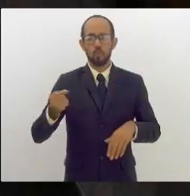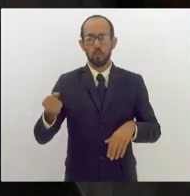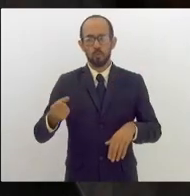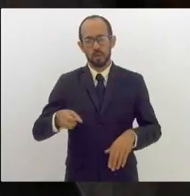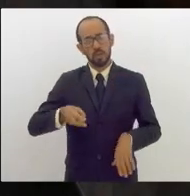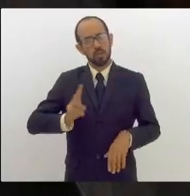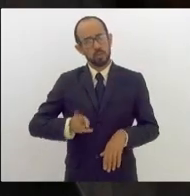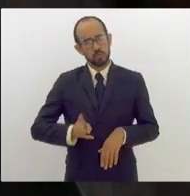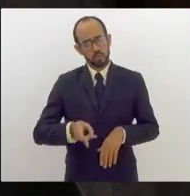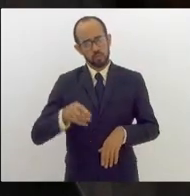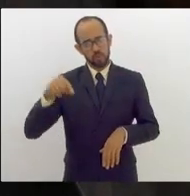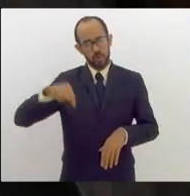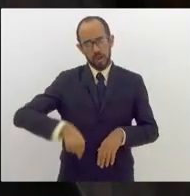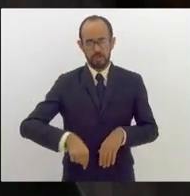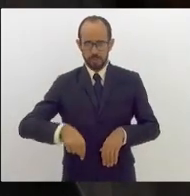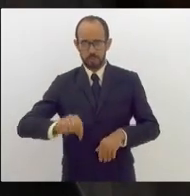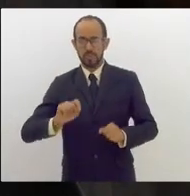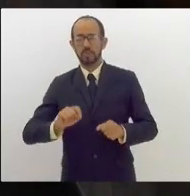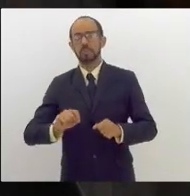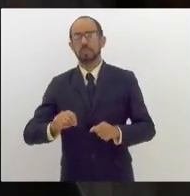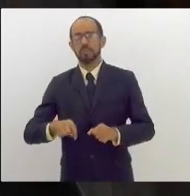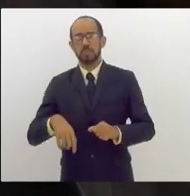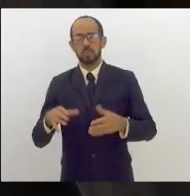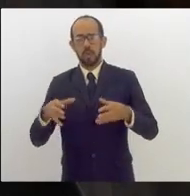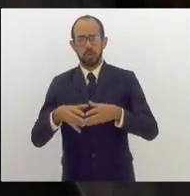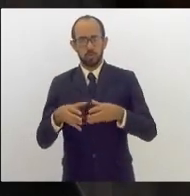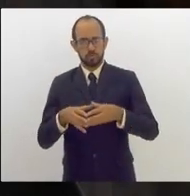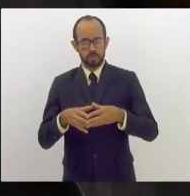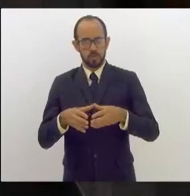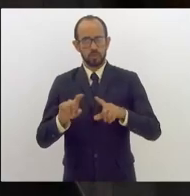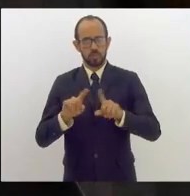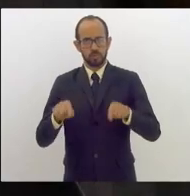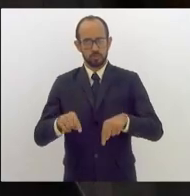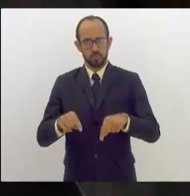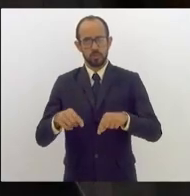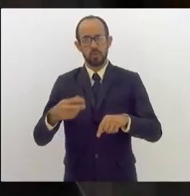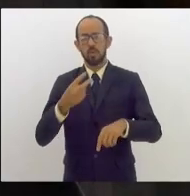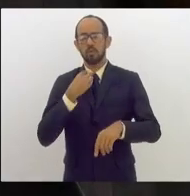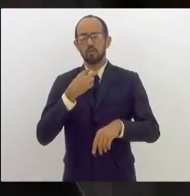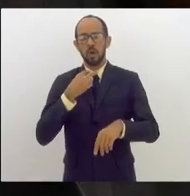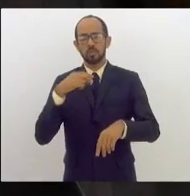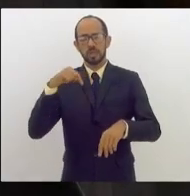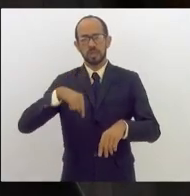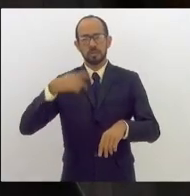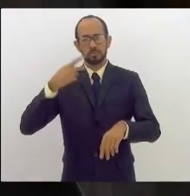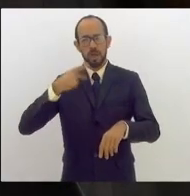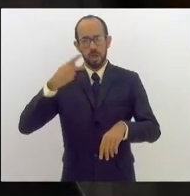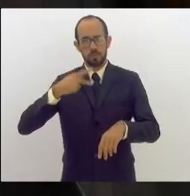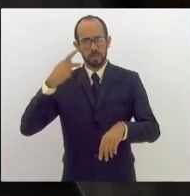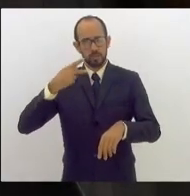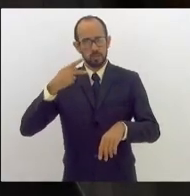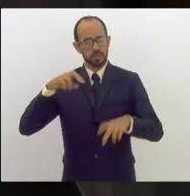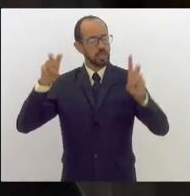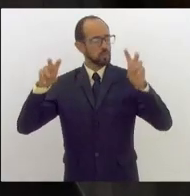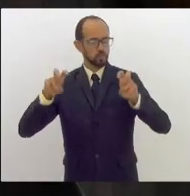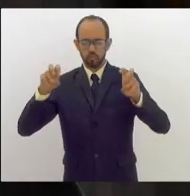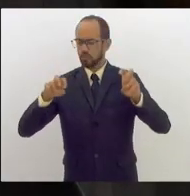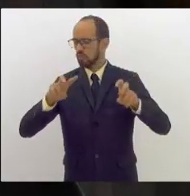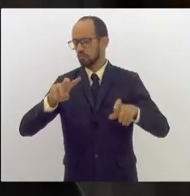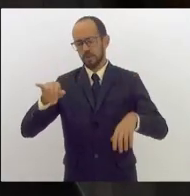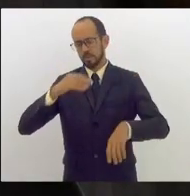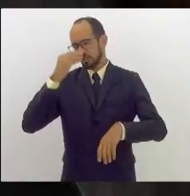firmes e fortes conduzindo a comissão de servidor com voz nesse Parlamento essa pauta não será deixada para trás de forma